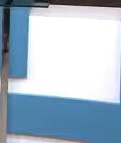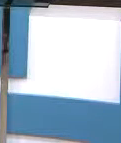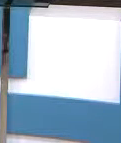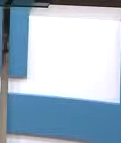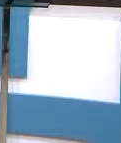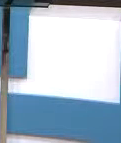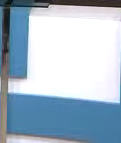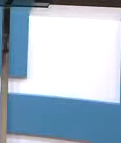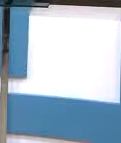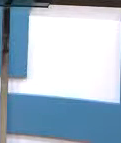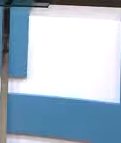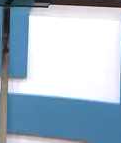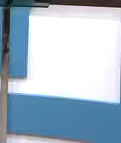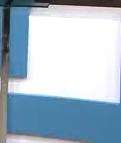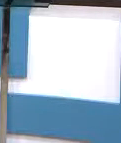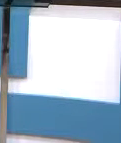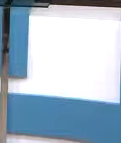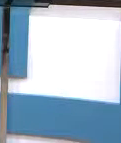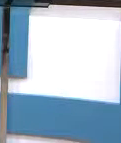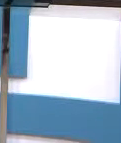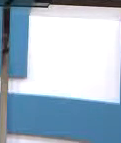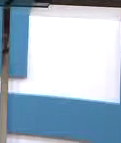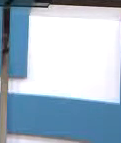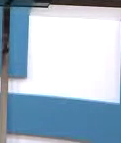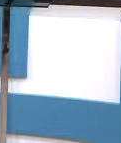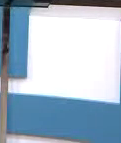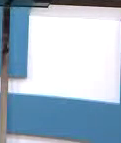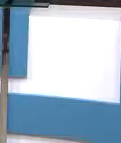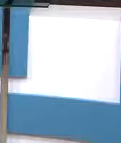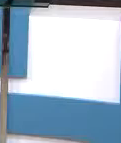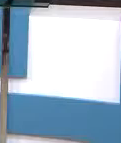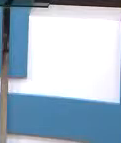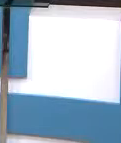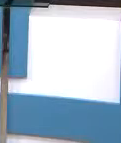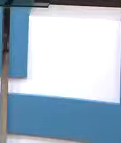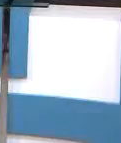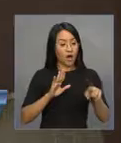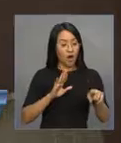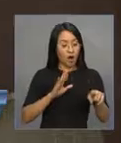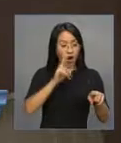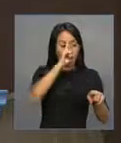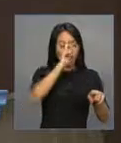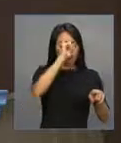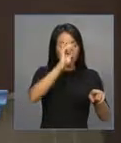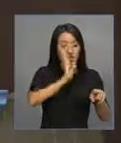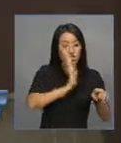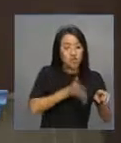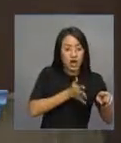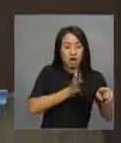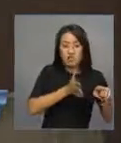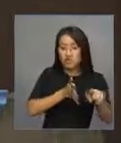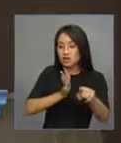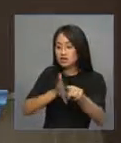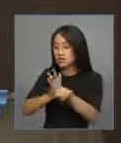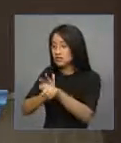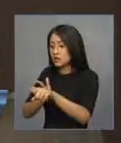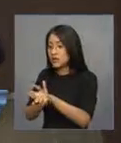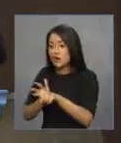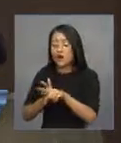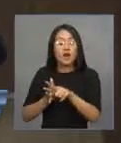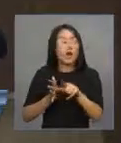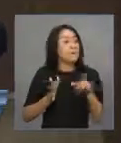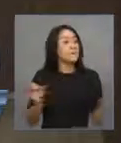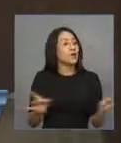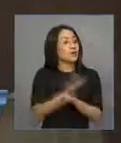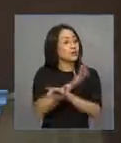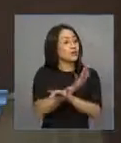Acompanhe agora os temas que pautaram os pronunciamentos no plenário 13 de maio. O deputado Carlos Felipe, do PCdoB, falou da